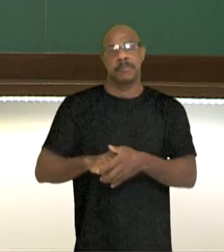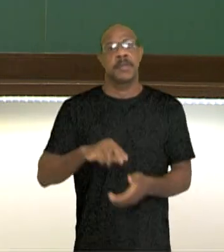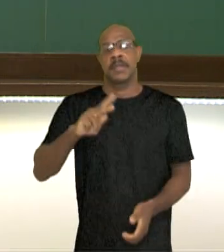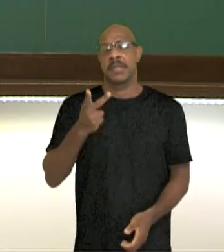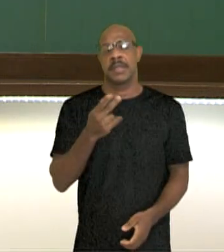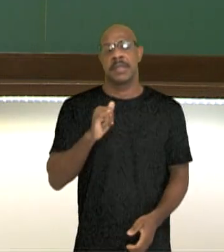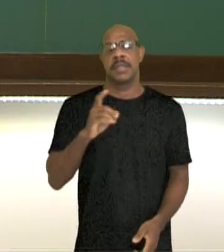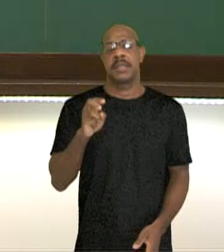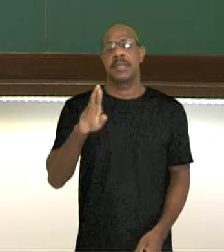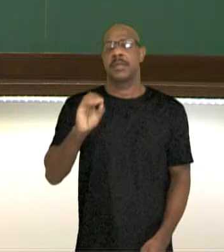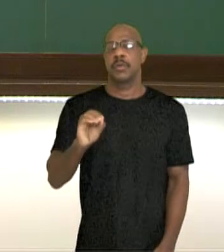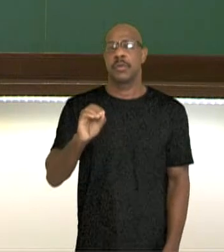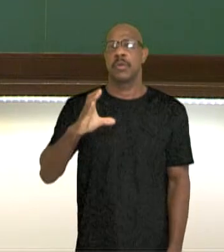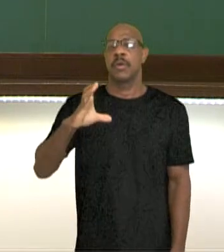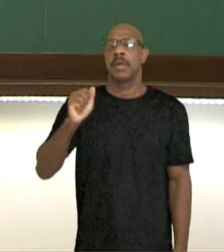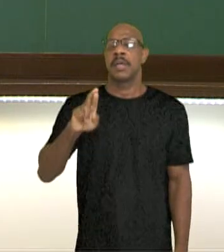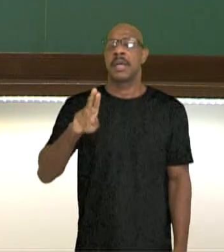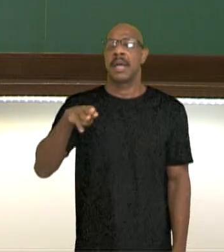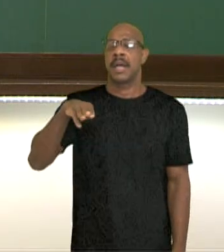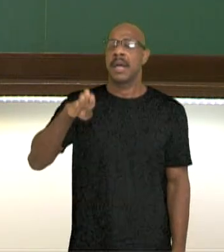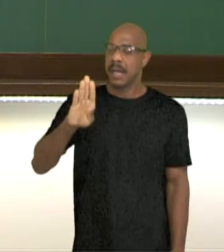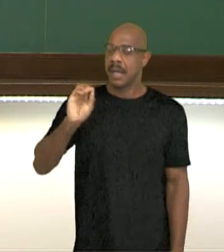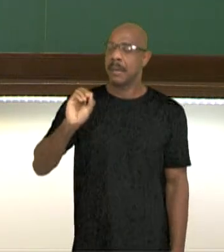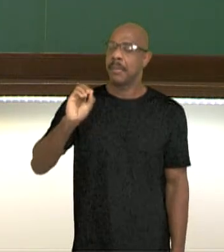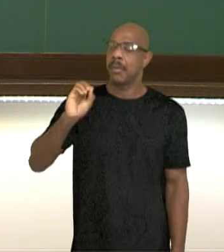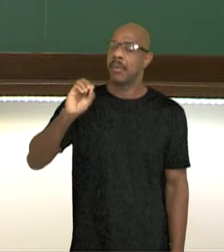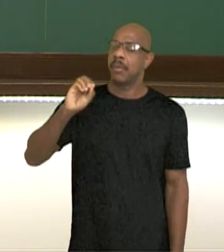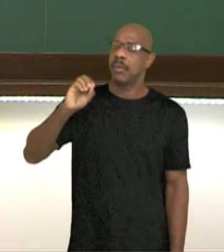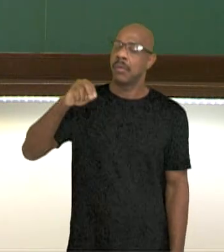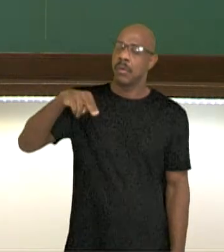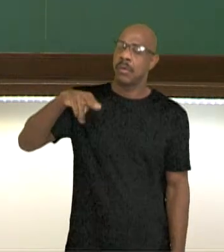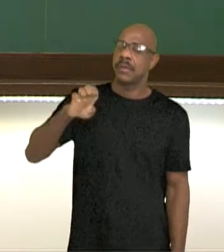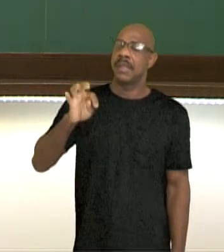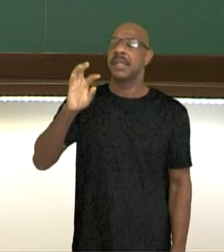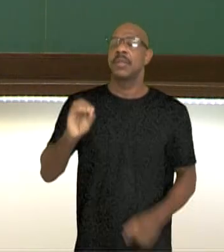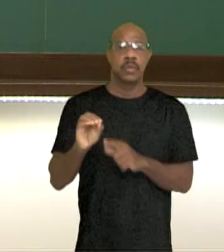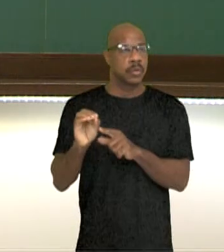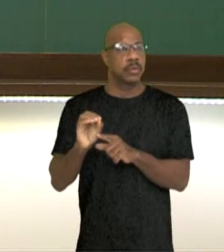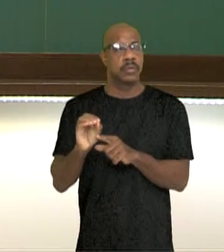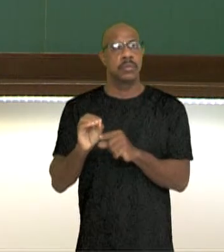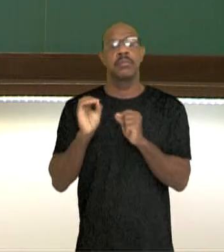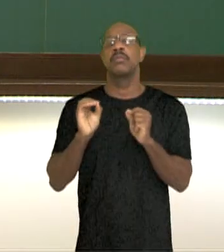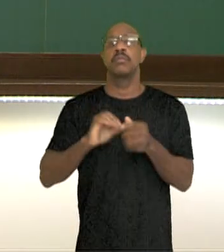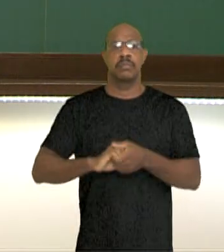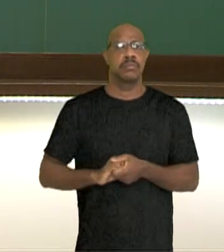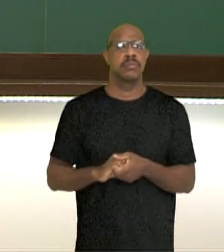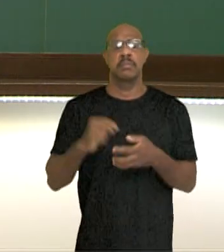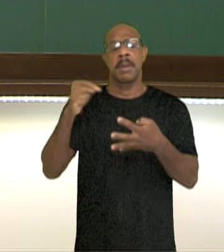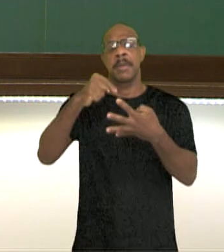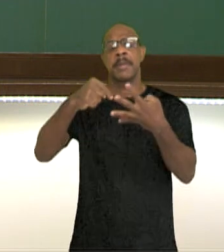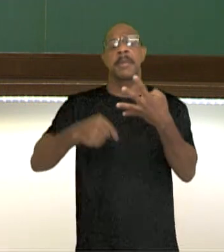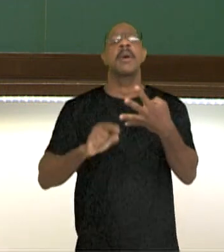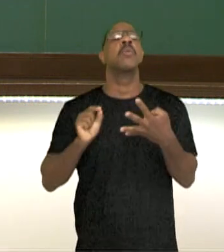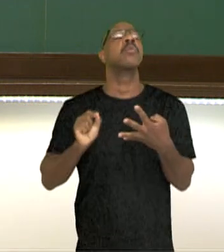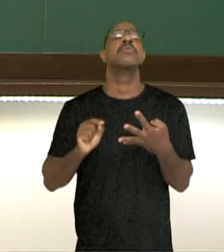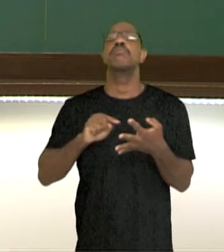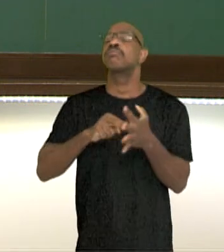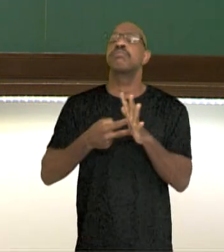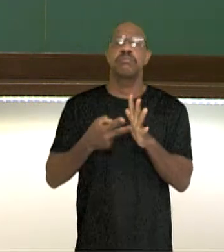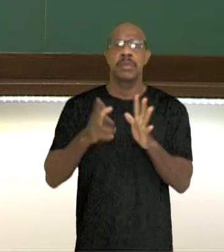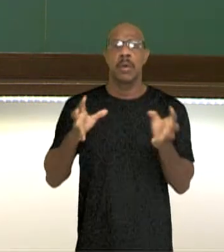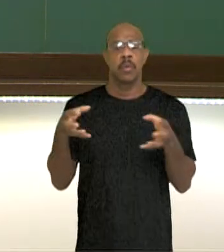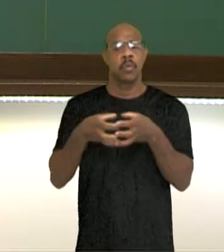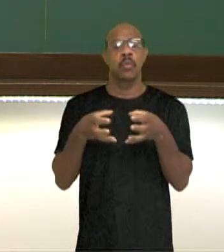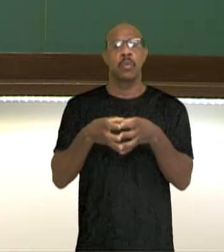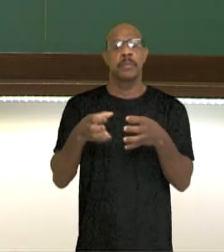hidrocarbonetos. Professor, o que são essas propriedades físicas e químicas? É um conjunto de